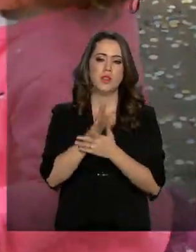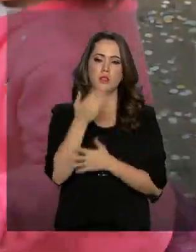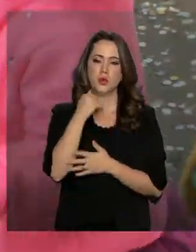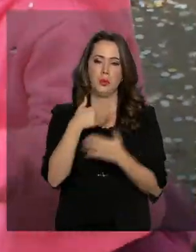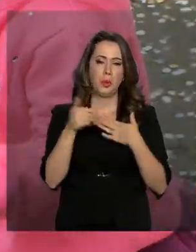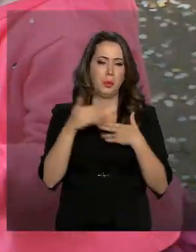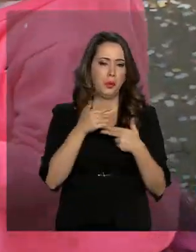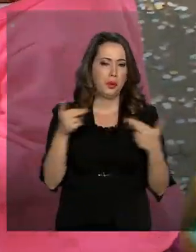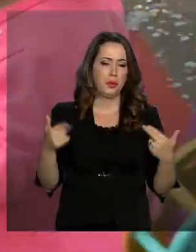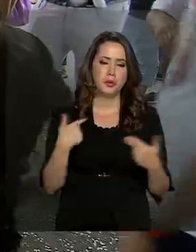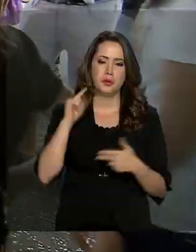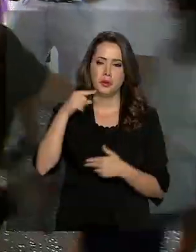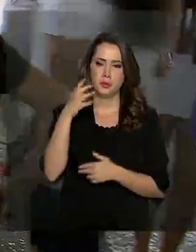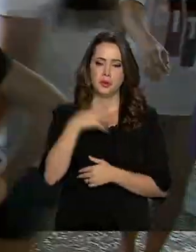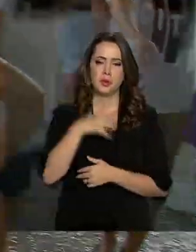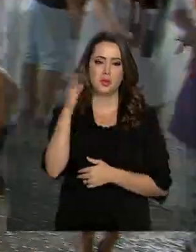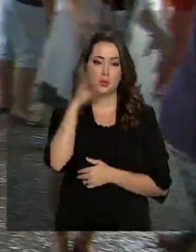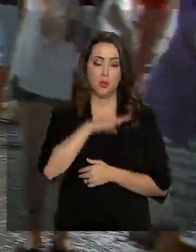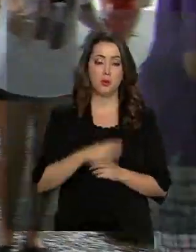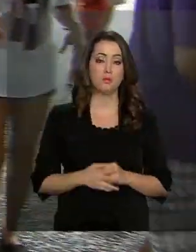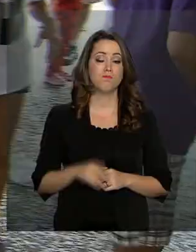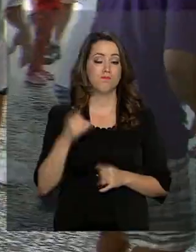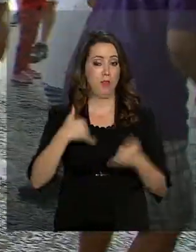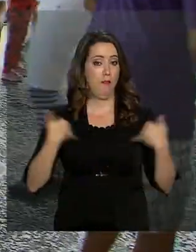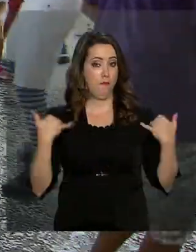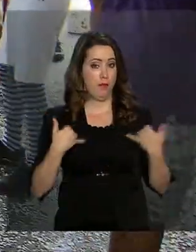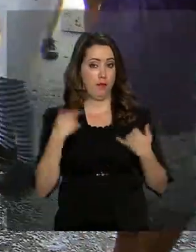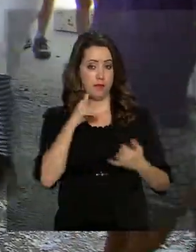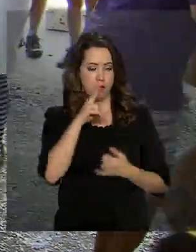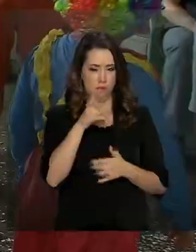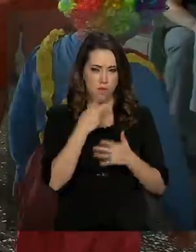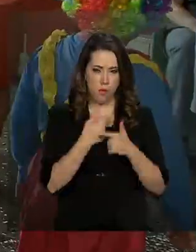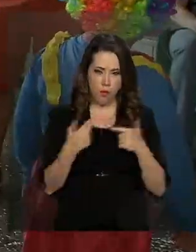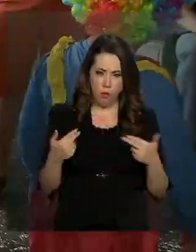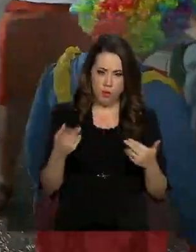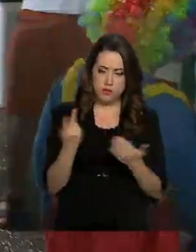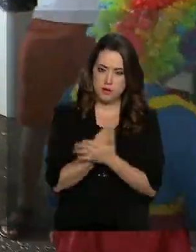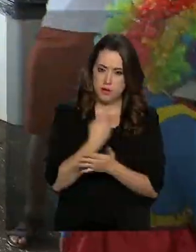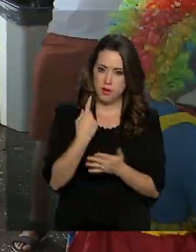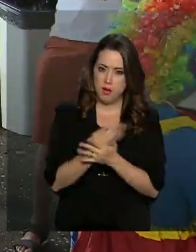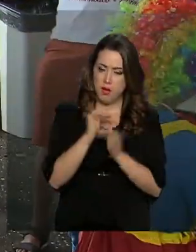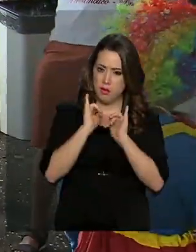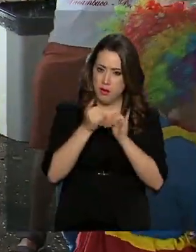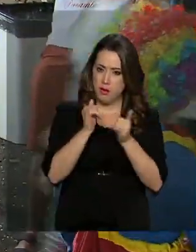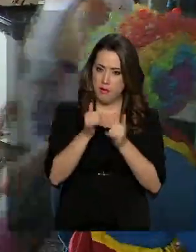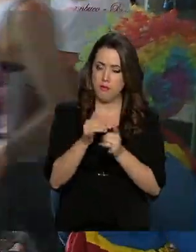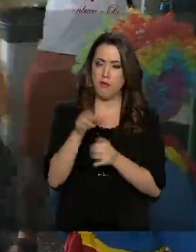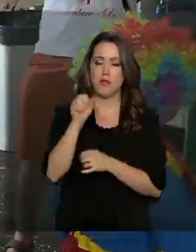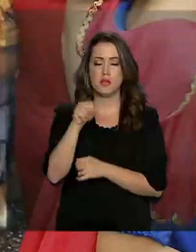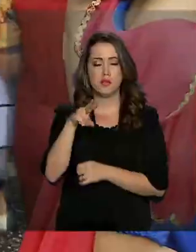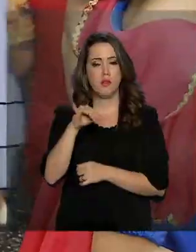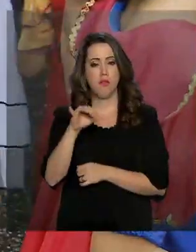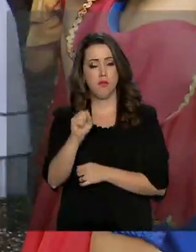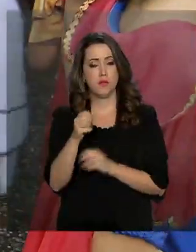coisa e não vir passar mal. Tá na folia e viu alguma irregularidade? Comunique a Vigilância Sanitária do seu